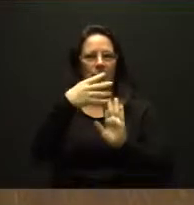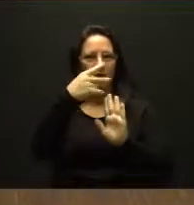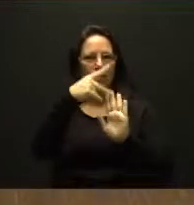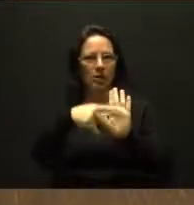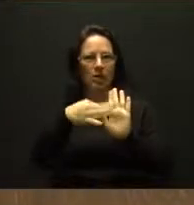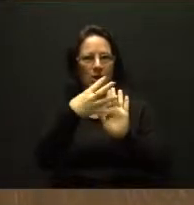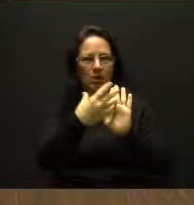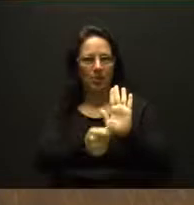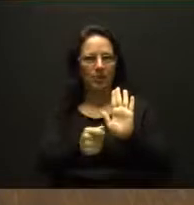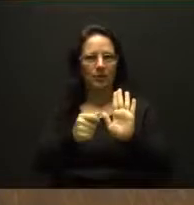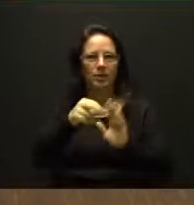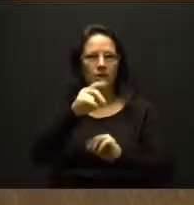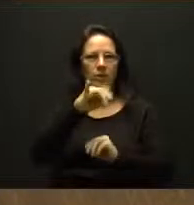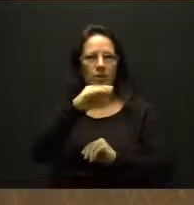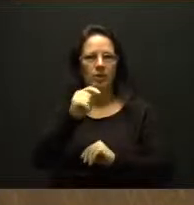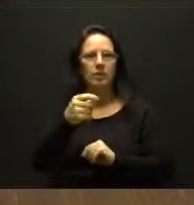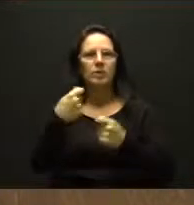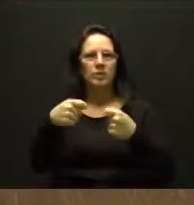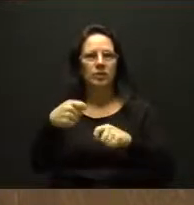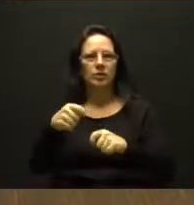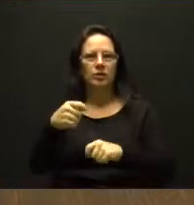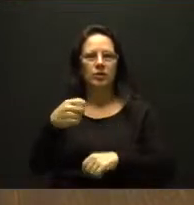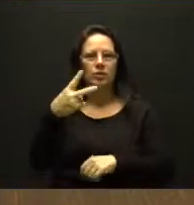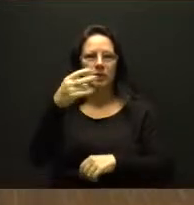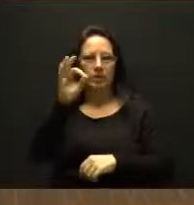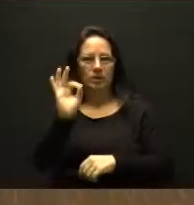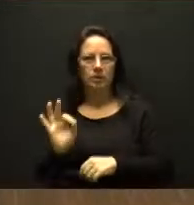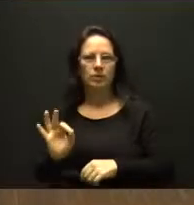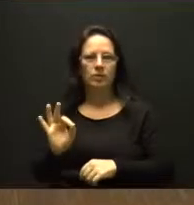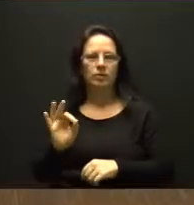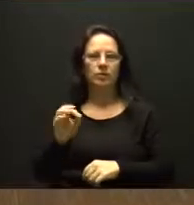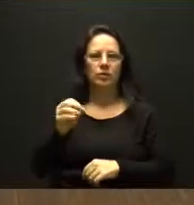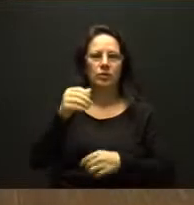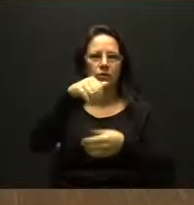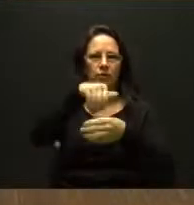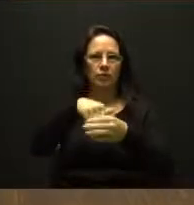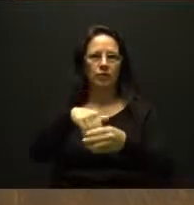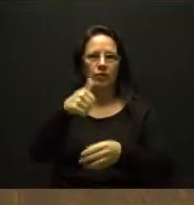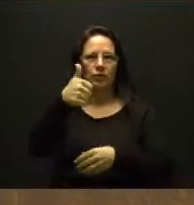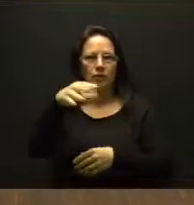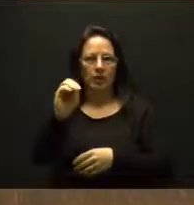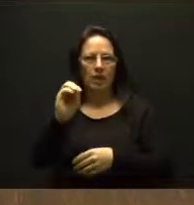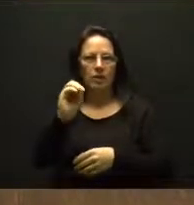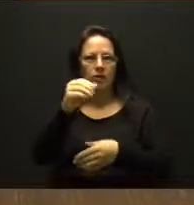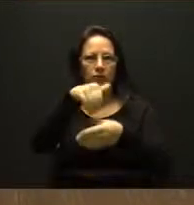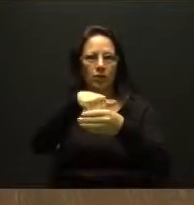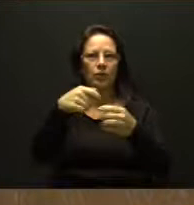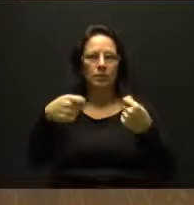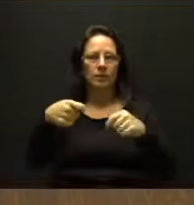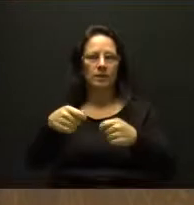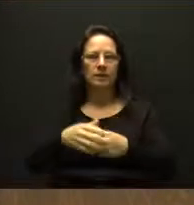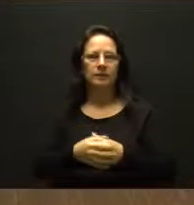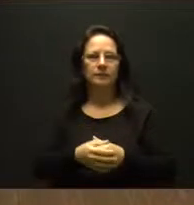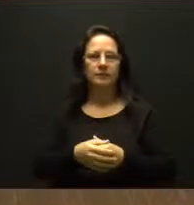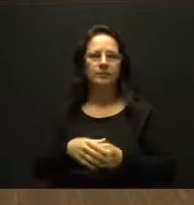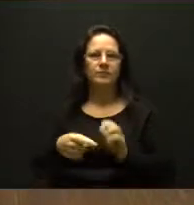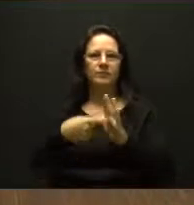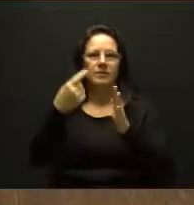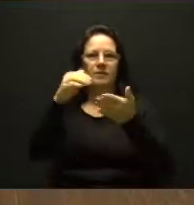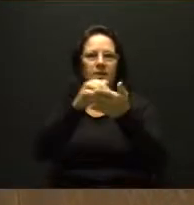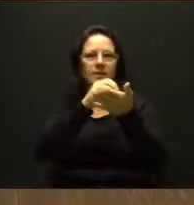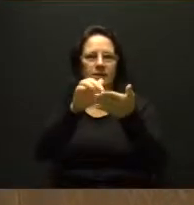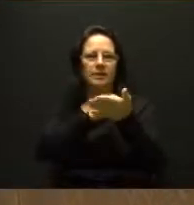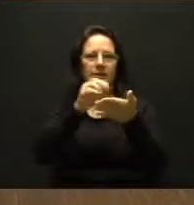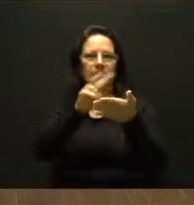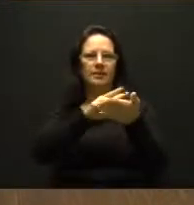à lei orgânica necessário o voto favorável de dois terços dos membros desta casa ou seja 10 votos solicitam sem o primeiro secretário que